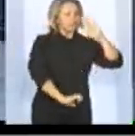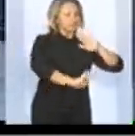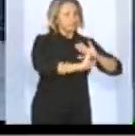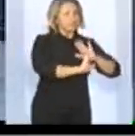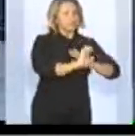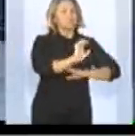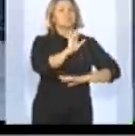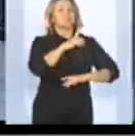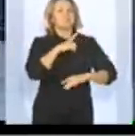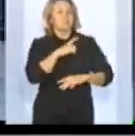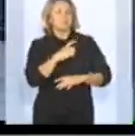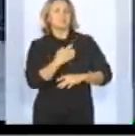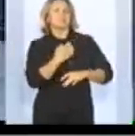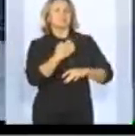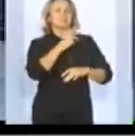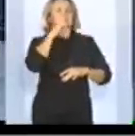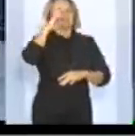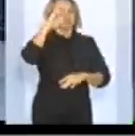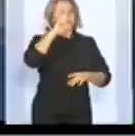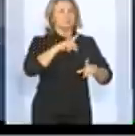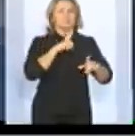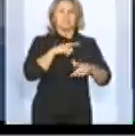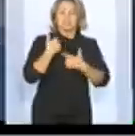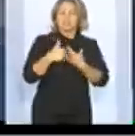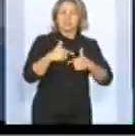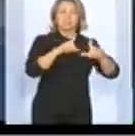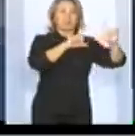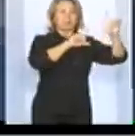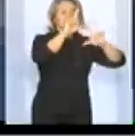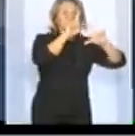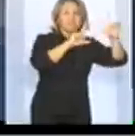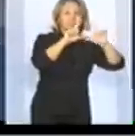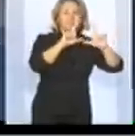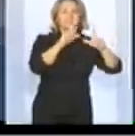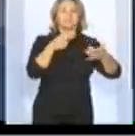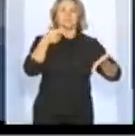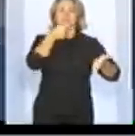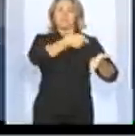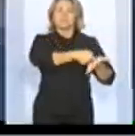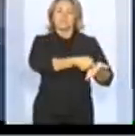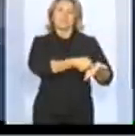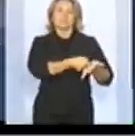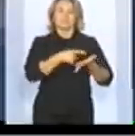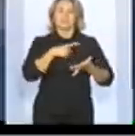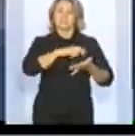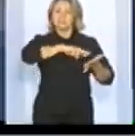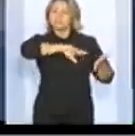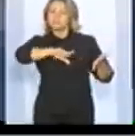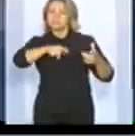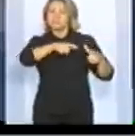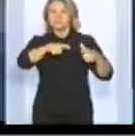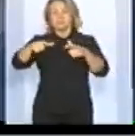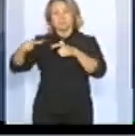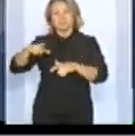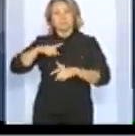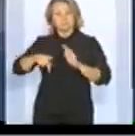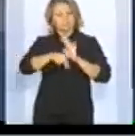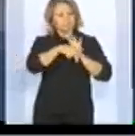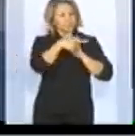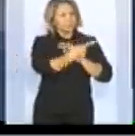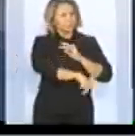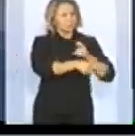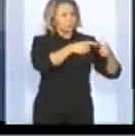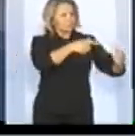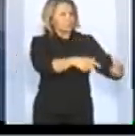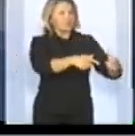que têm operações de TV por assinatura, em sua grande maioria ou em bastante localidades, têm os seus próprios canais